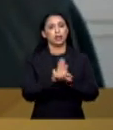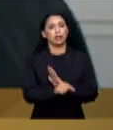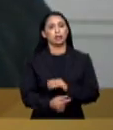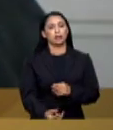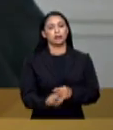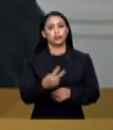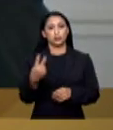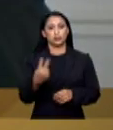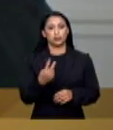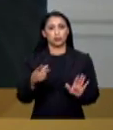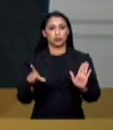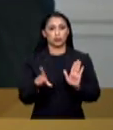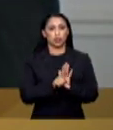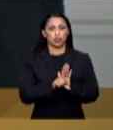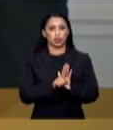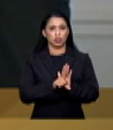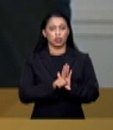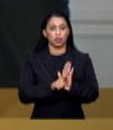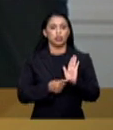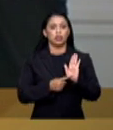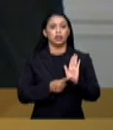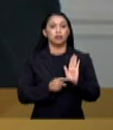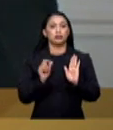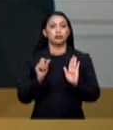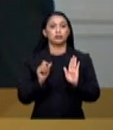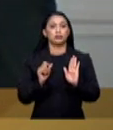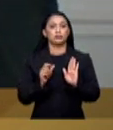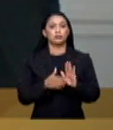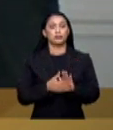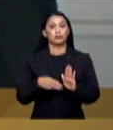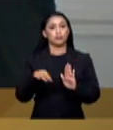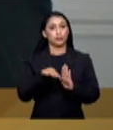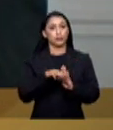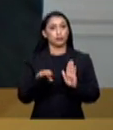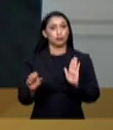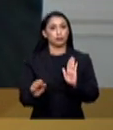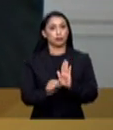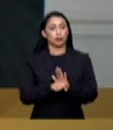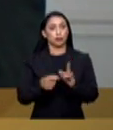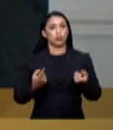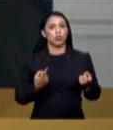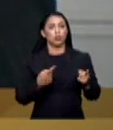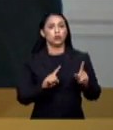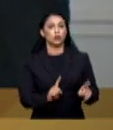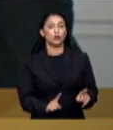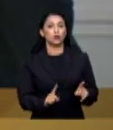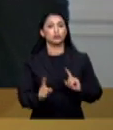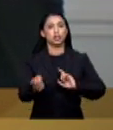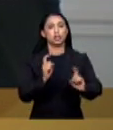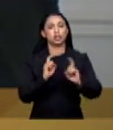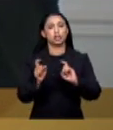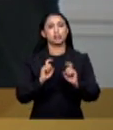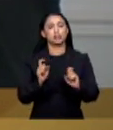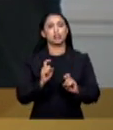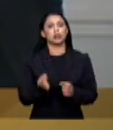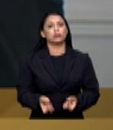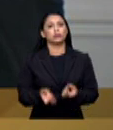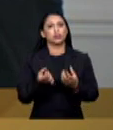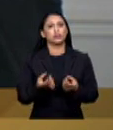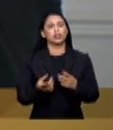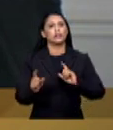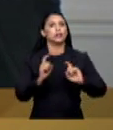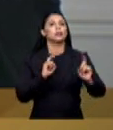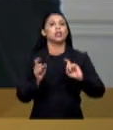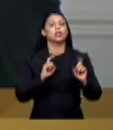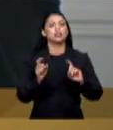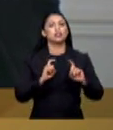da lei, que diz que não cabe mandado de segurança contra os atos de gestão comercial praticados pelos